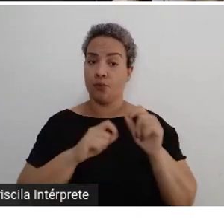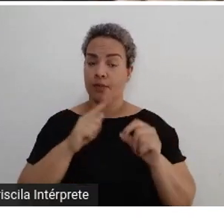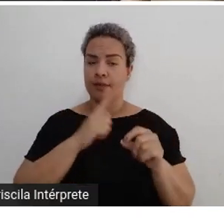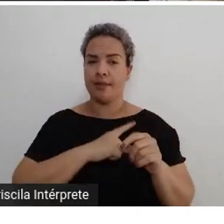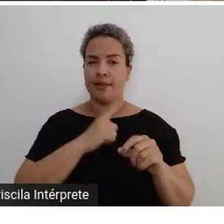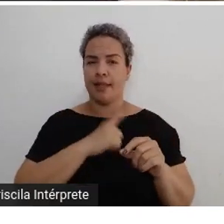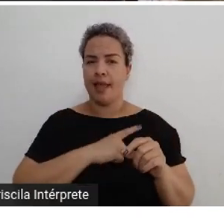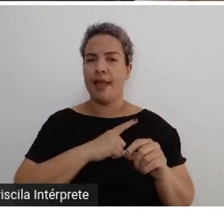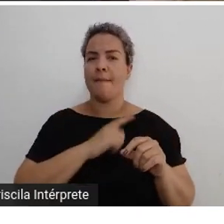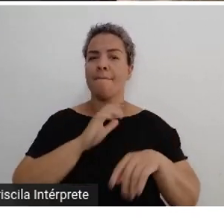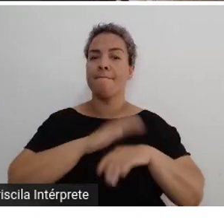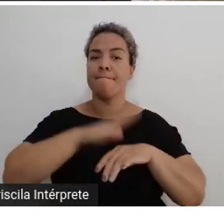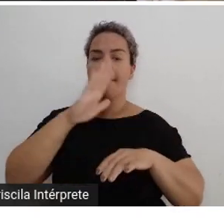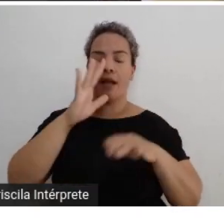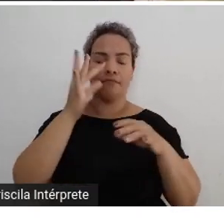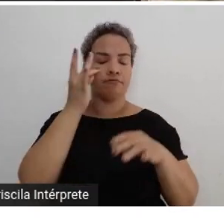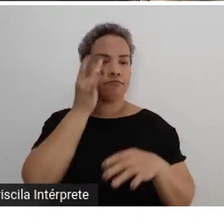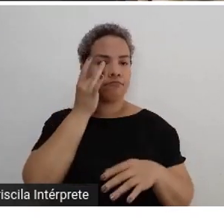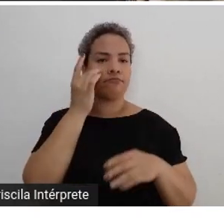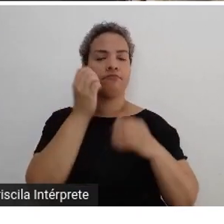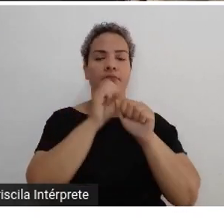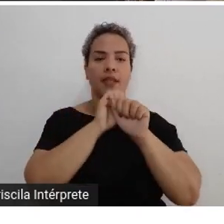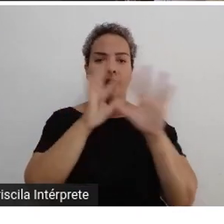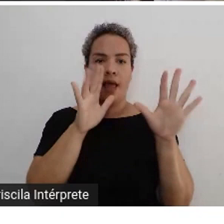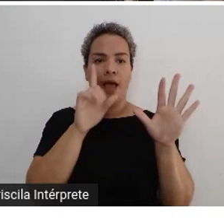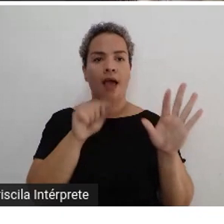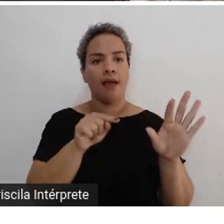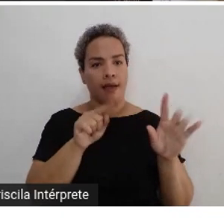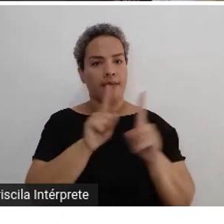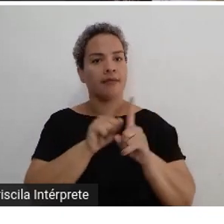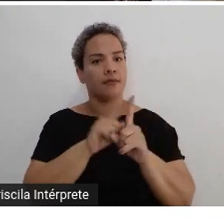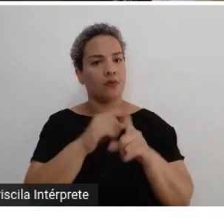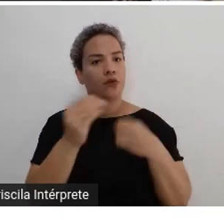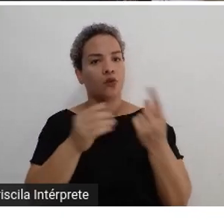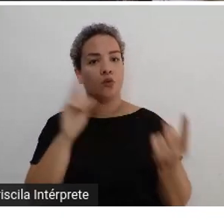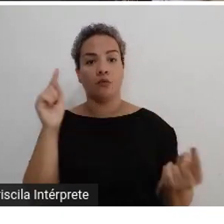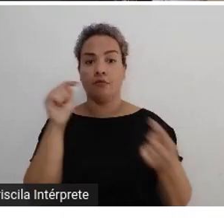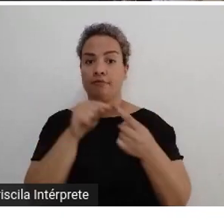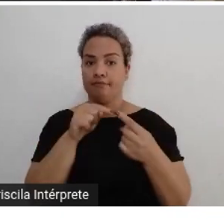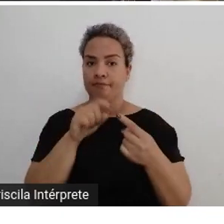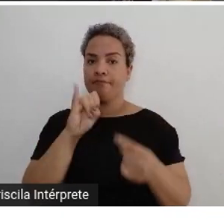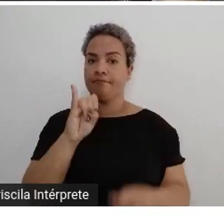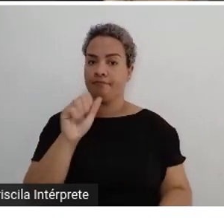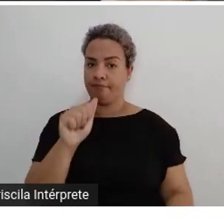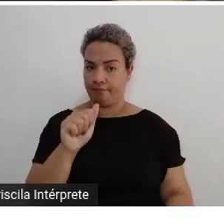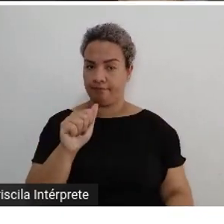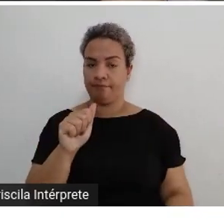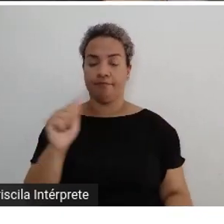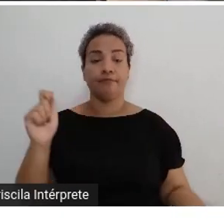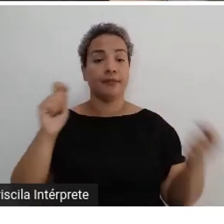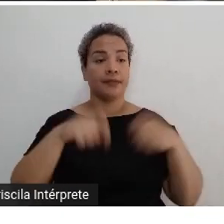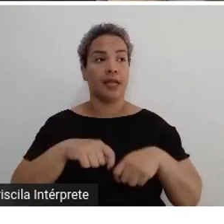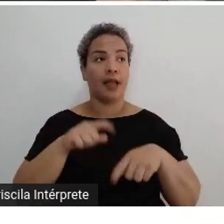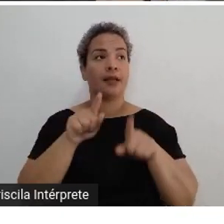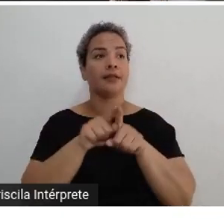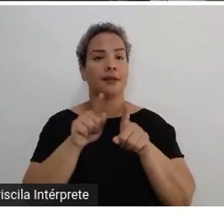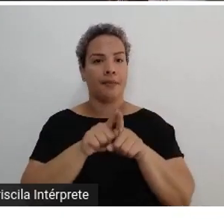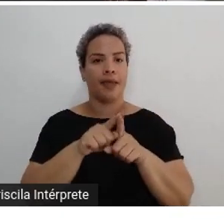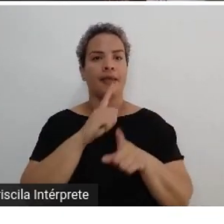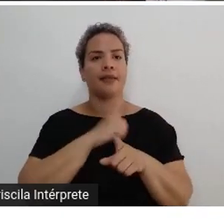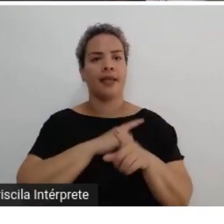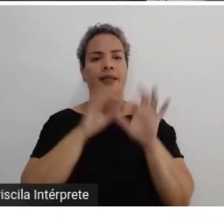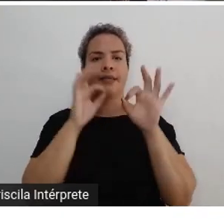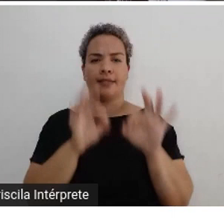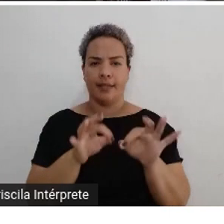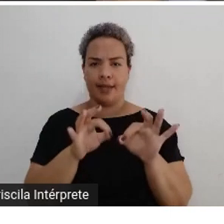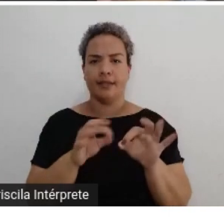incluir mais evidências, tá? Para que essa intenção, para que a IA, ela fique mais certa dessa